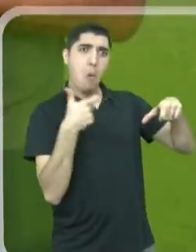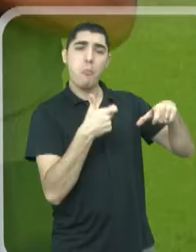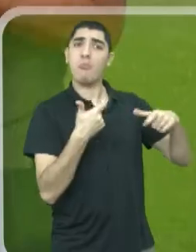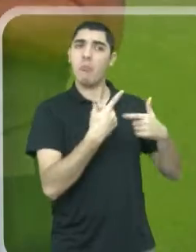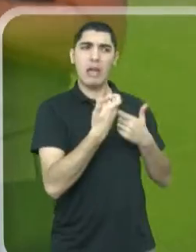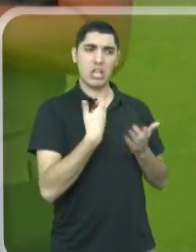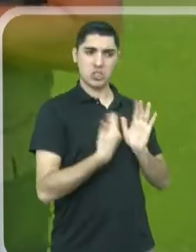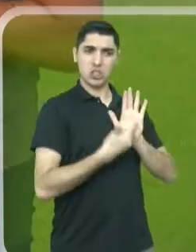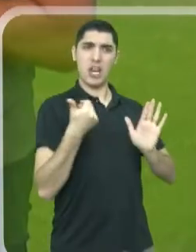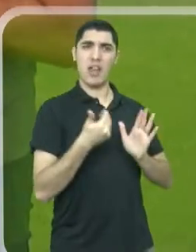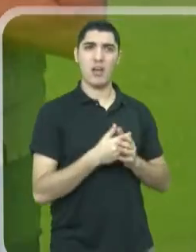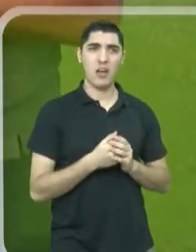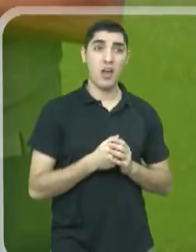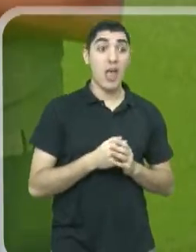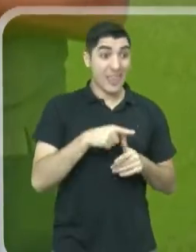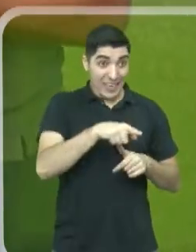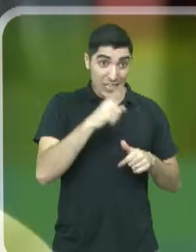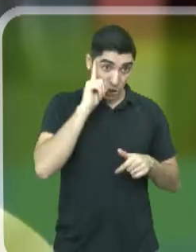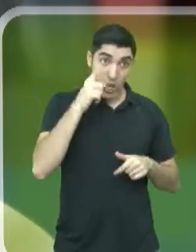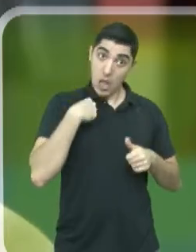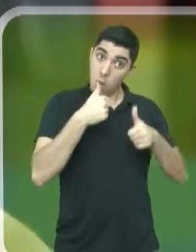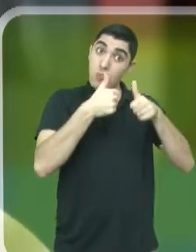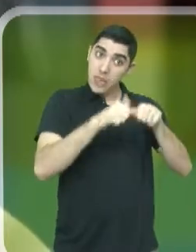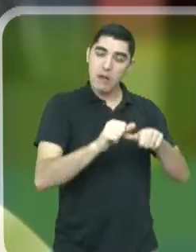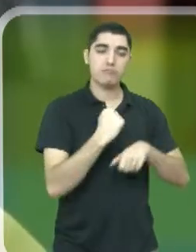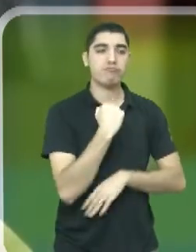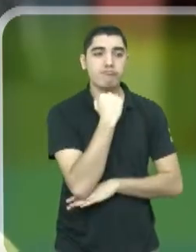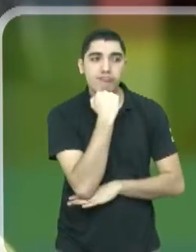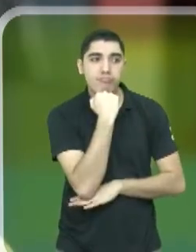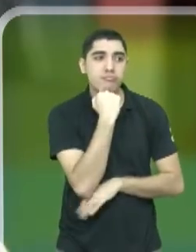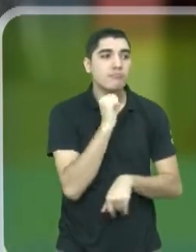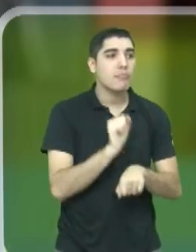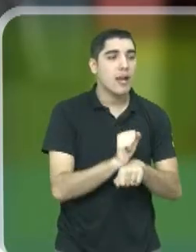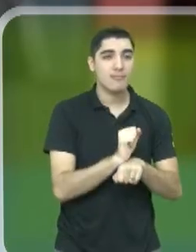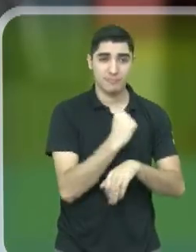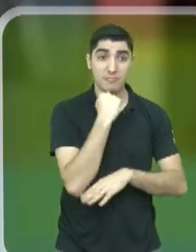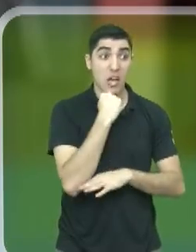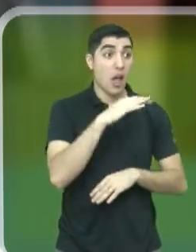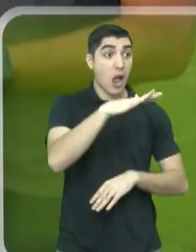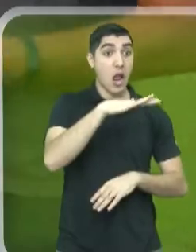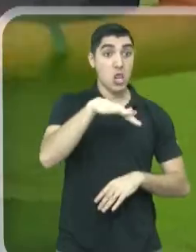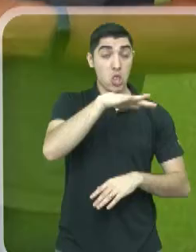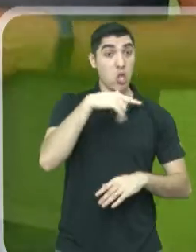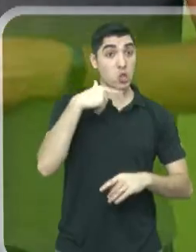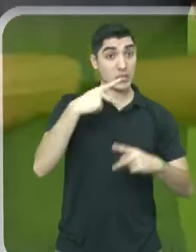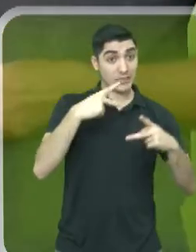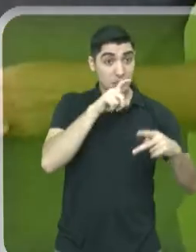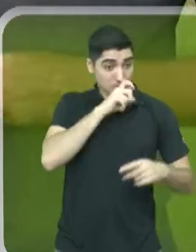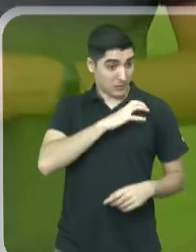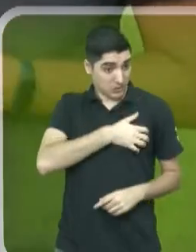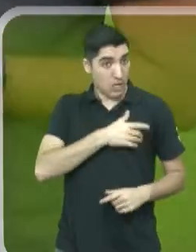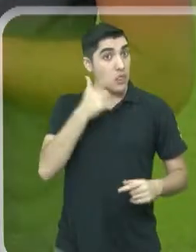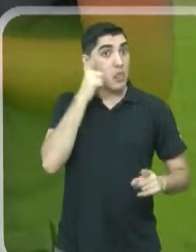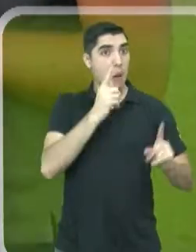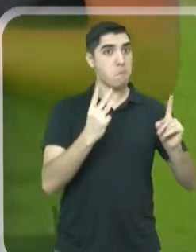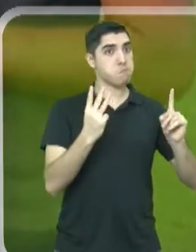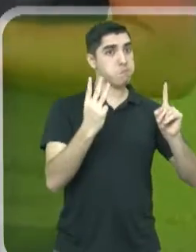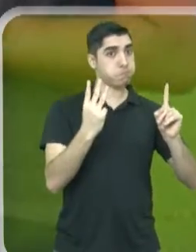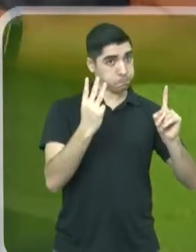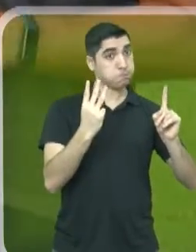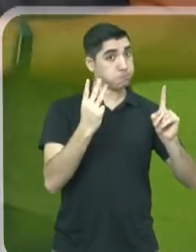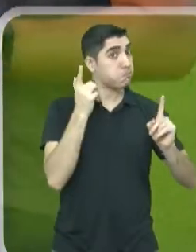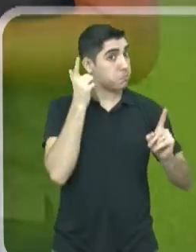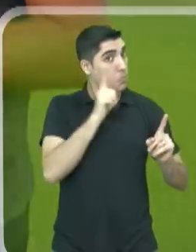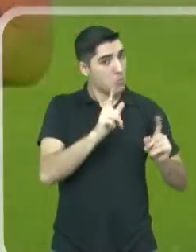no banco, e naquele jogo eu estava no banco. Não sei se você lembra, o time vencendo de 3-1. Tava lá. O time vencendo de 3-1, né? E